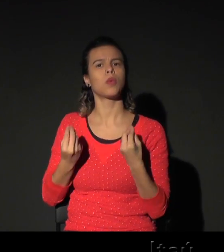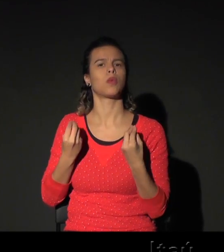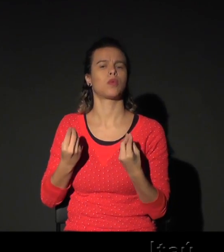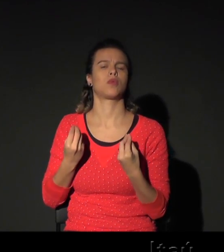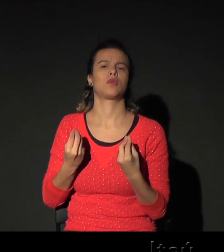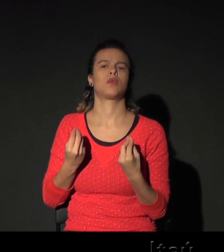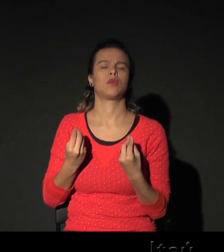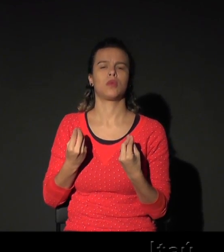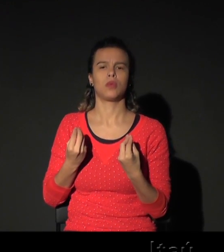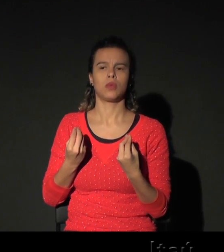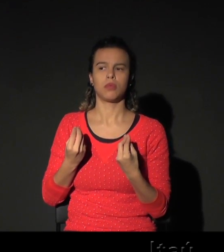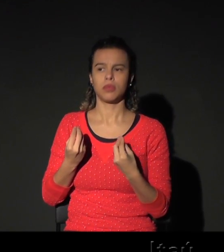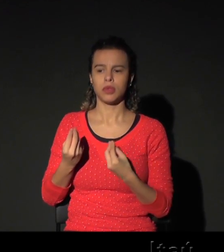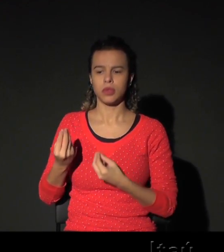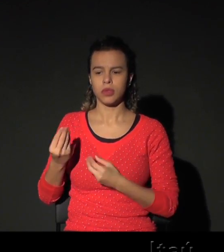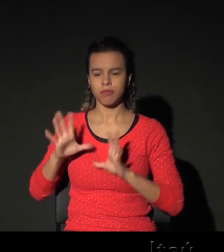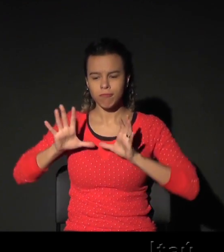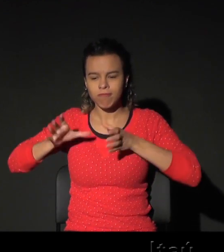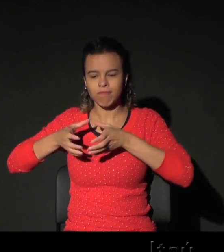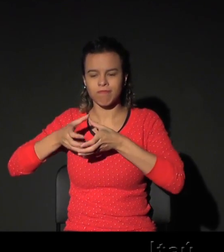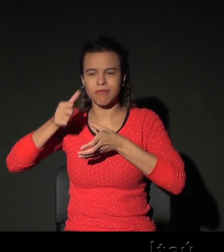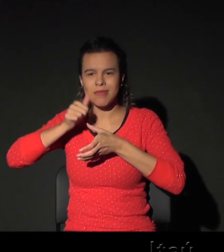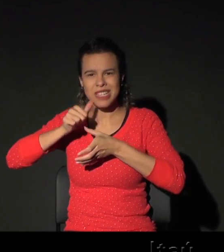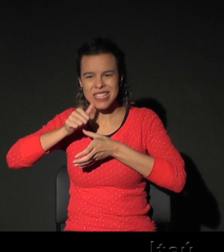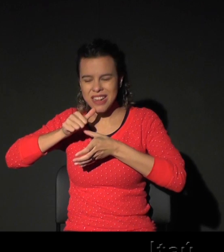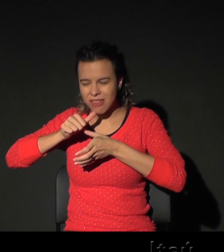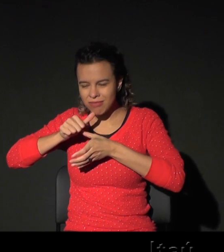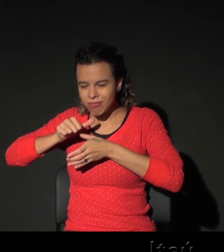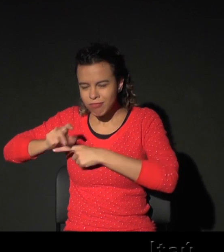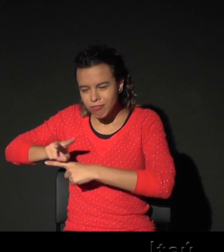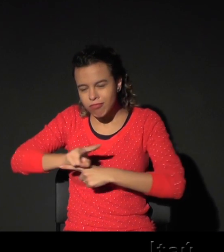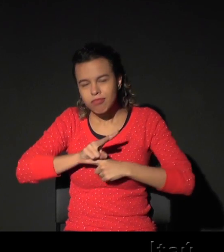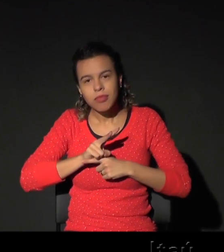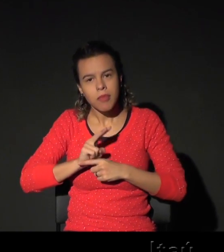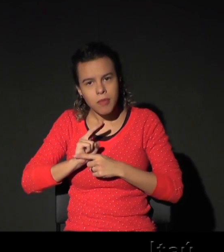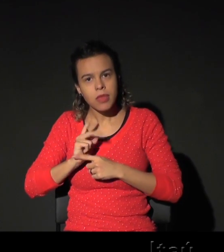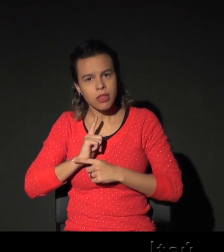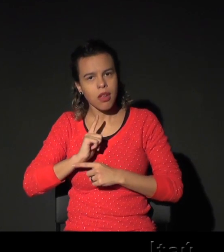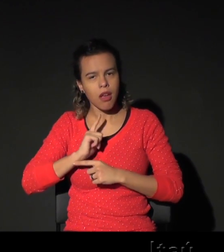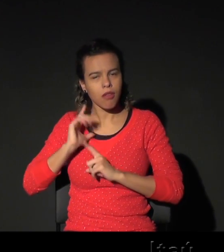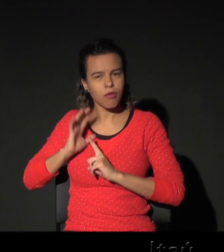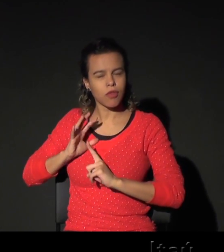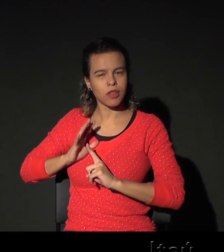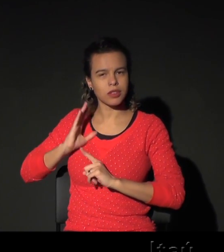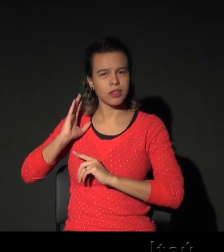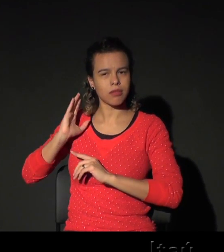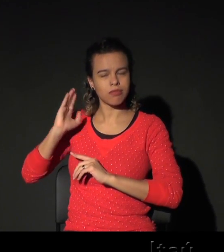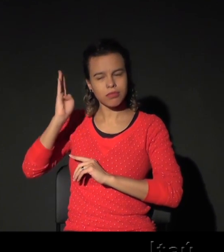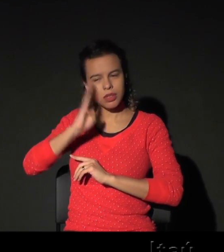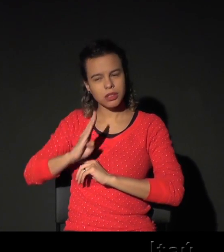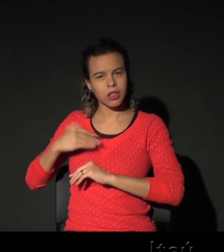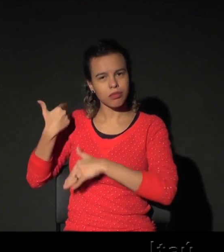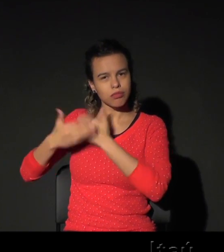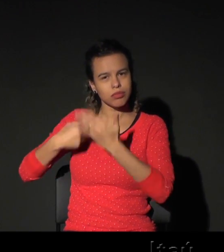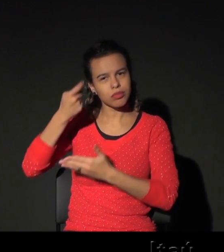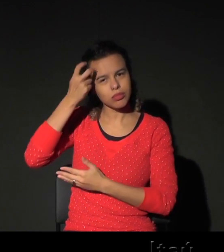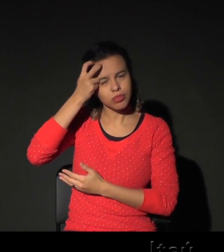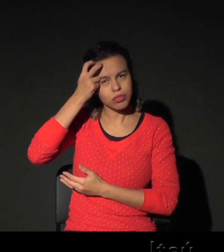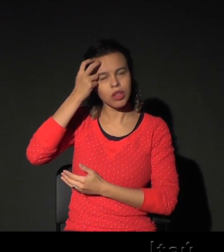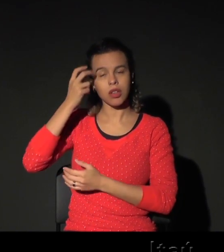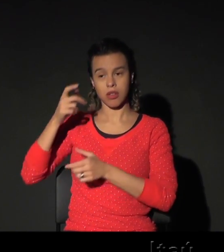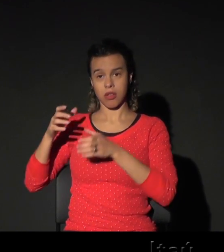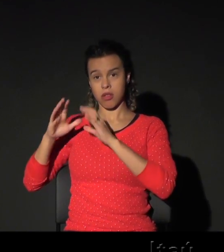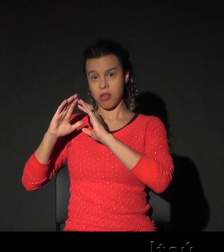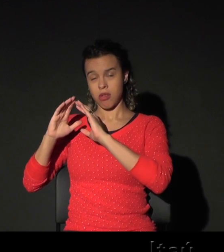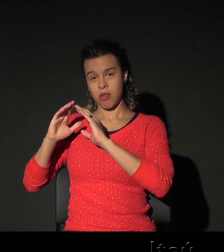esse comunitarismo feminino Ele marca a cultura na brasileira nas periferias na rede de mulheres que